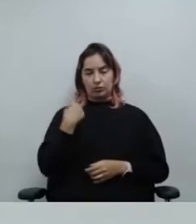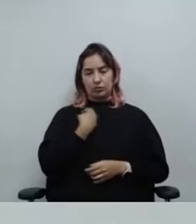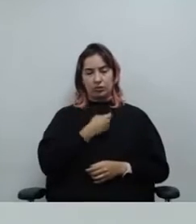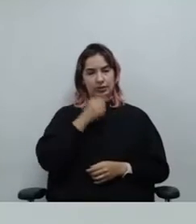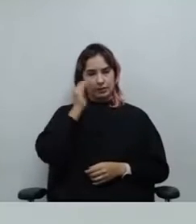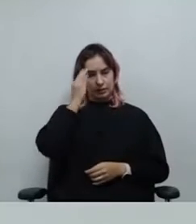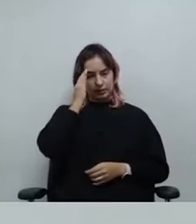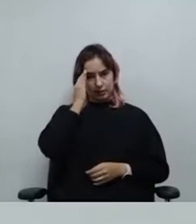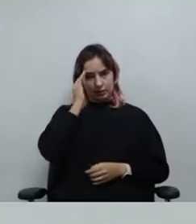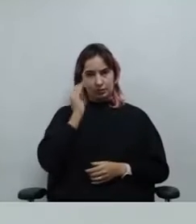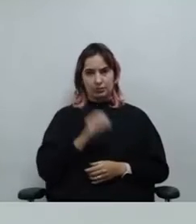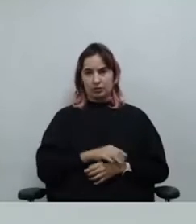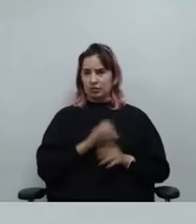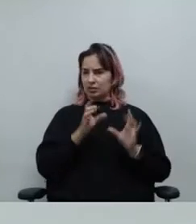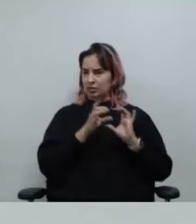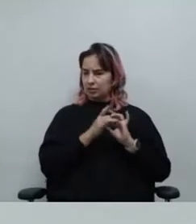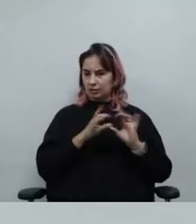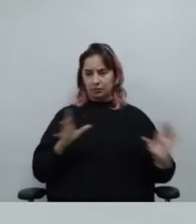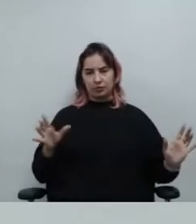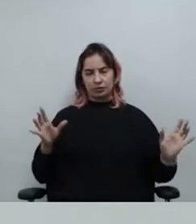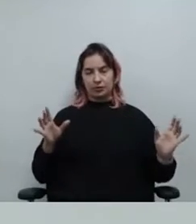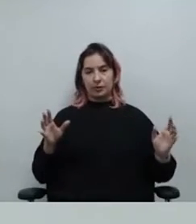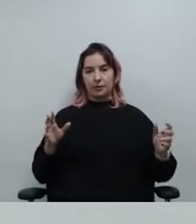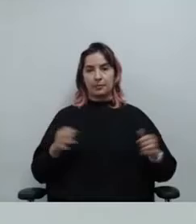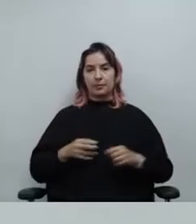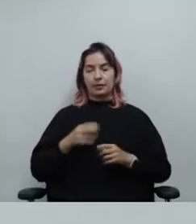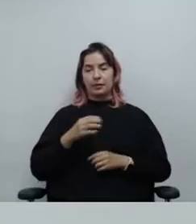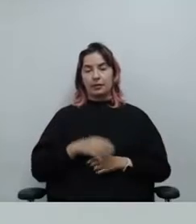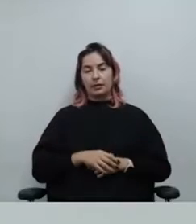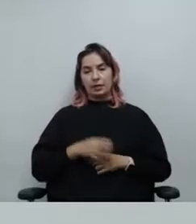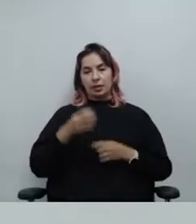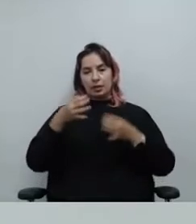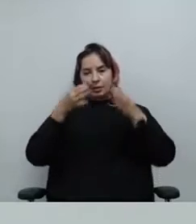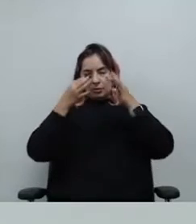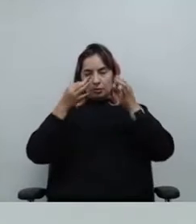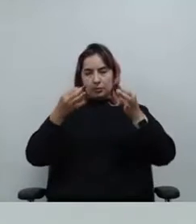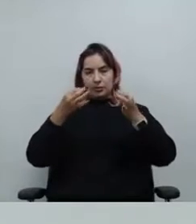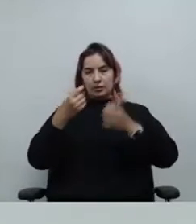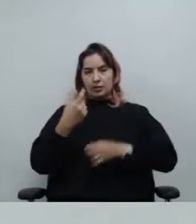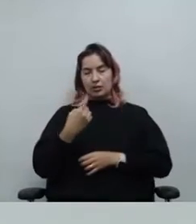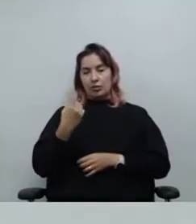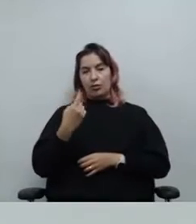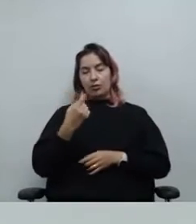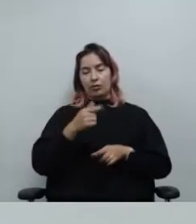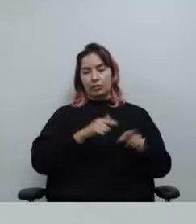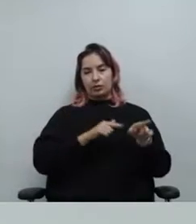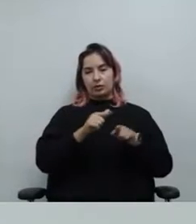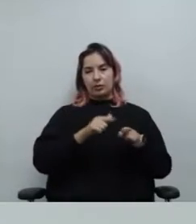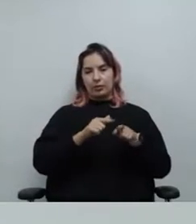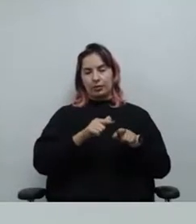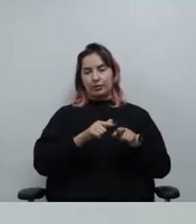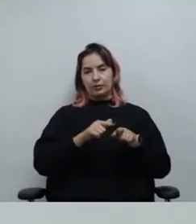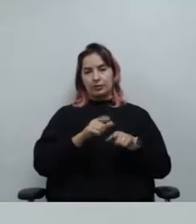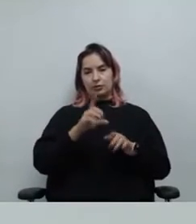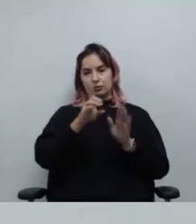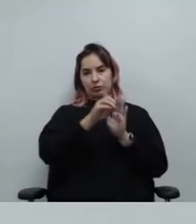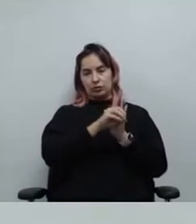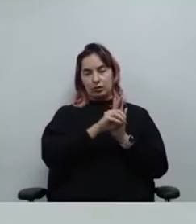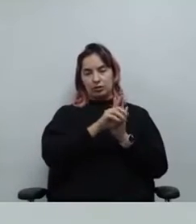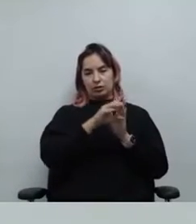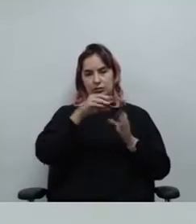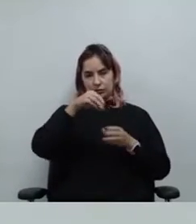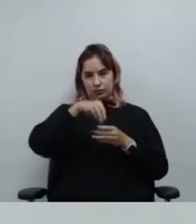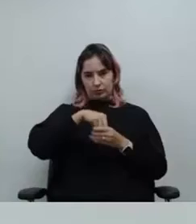entendimento, é parcialmente democrático, visto que apenas a uma das carreiras é consignado o direito ao